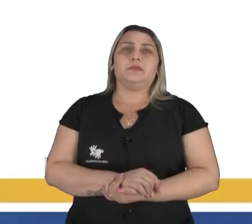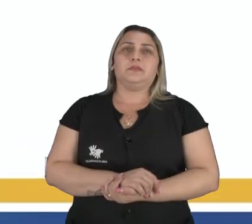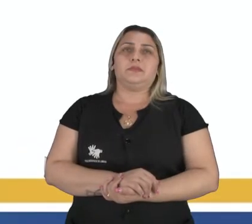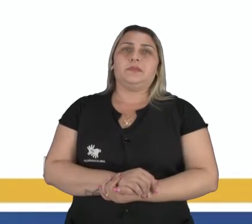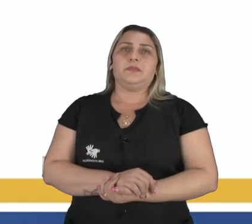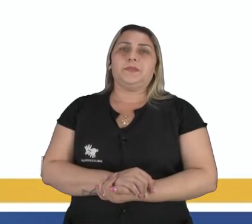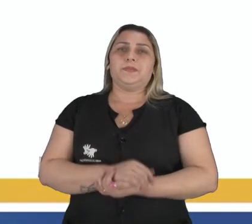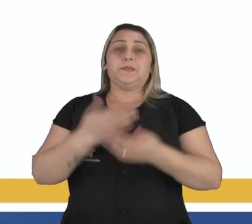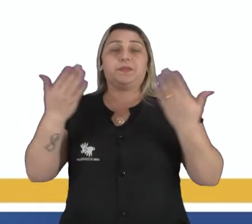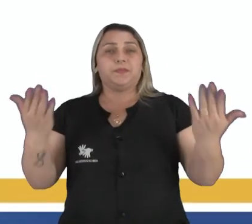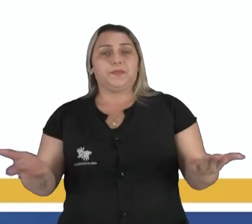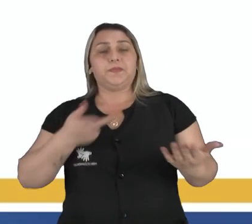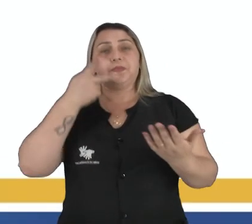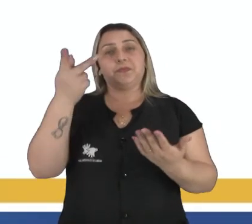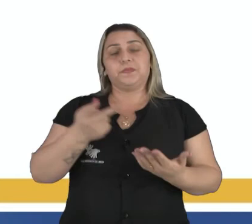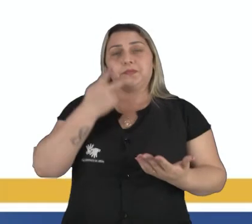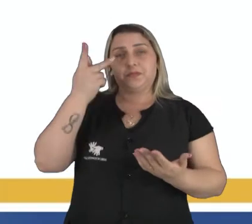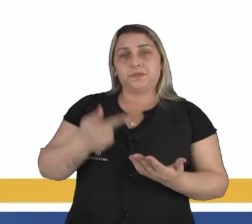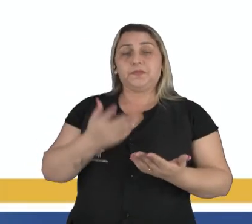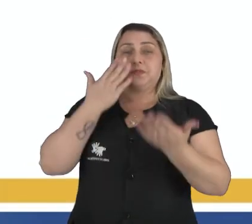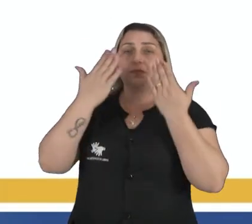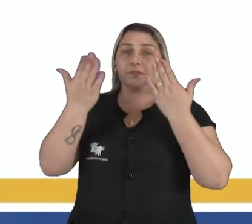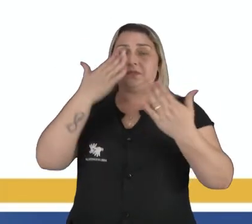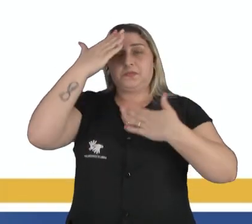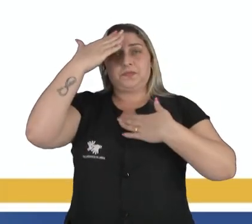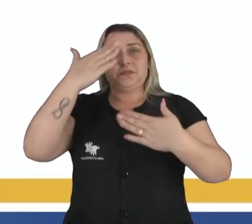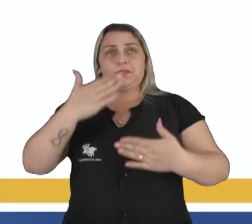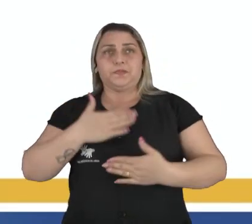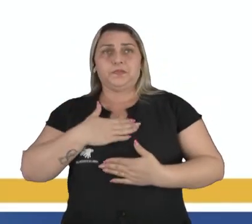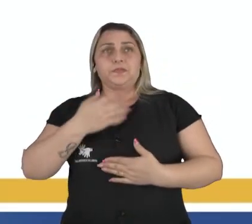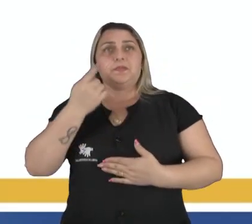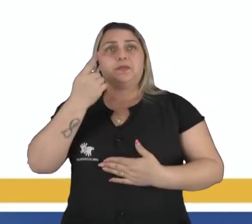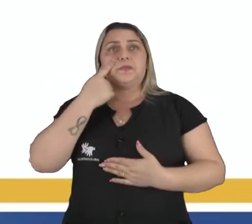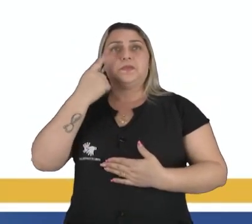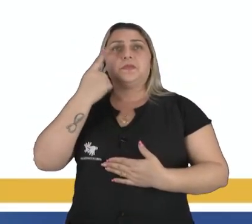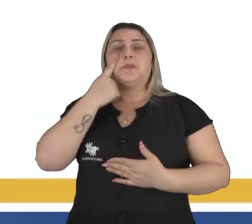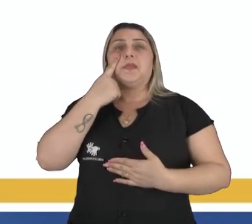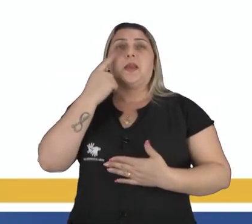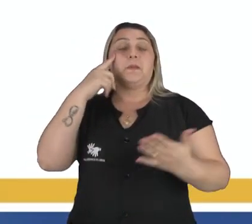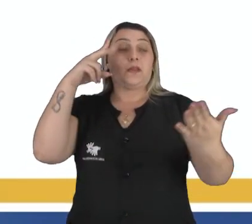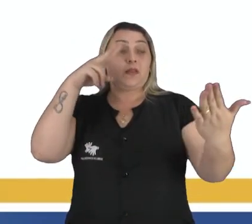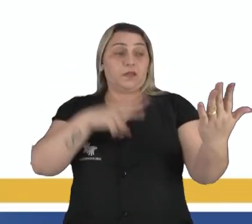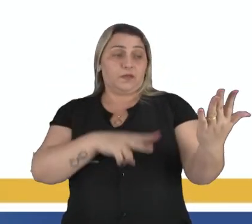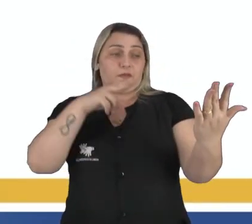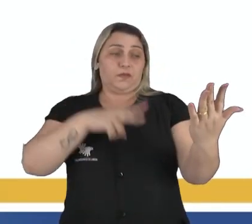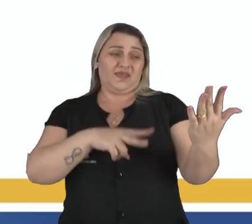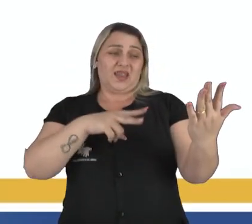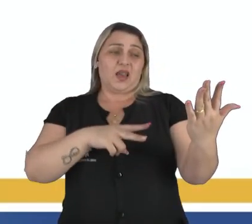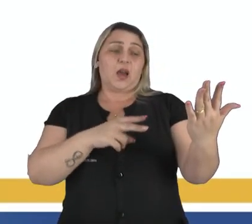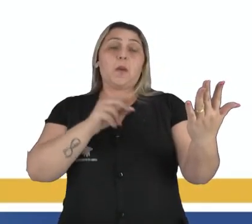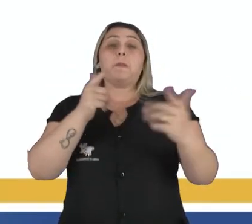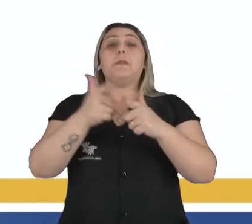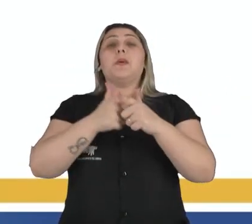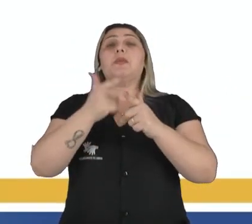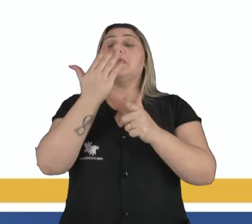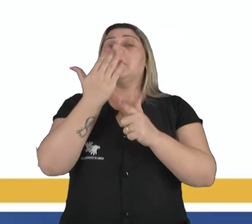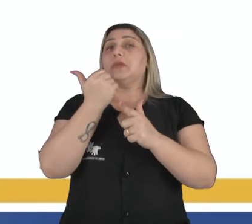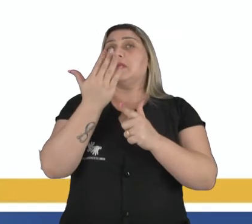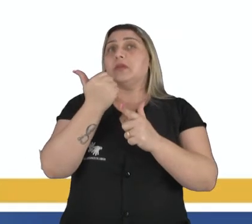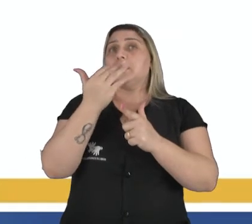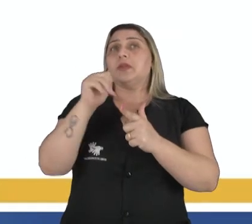ver quais são Então vamos falar nos fatores psicológicos fisco autoimagem distorcida é a causa de transtornos alimentares e